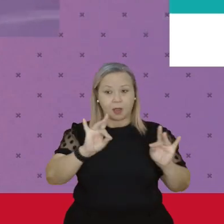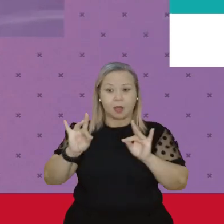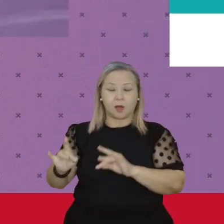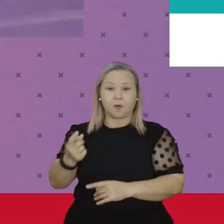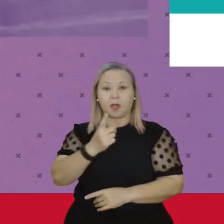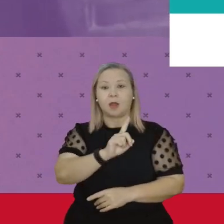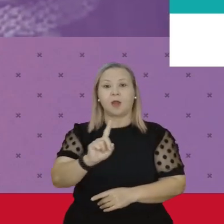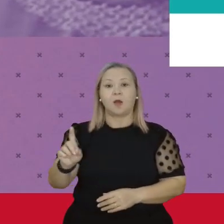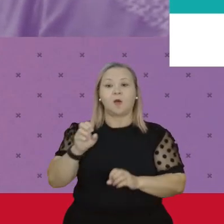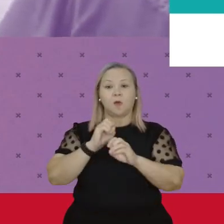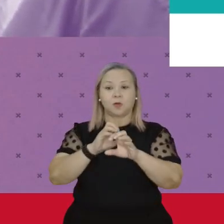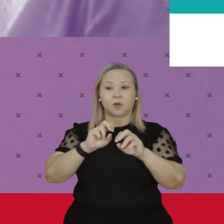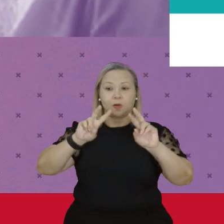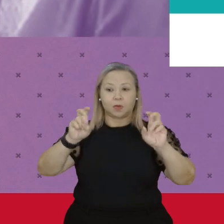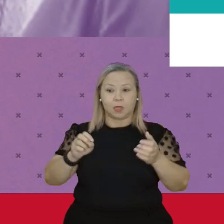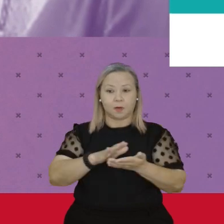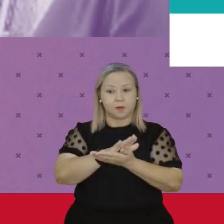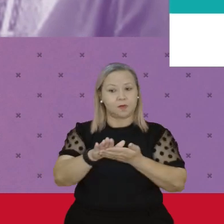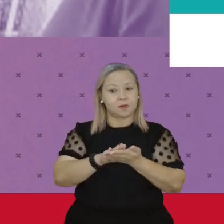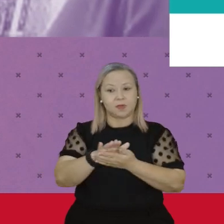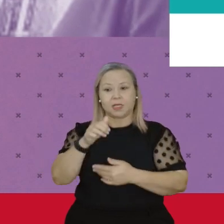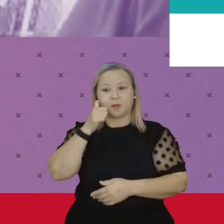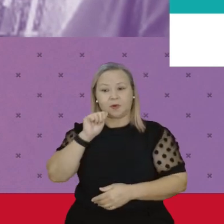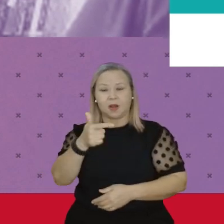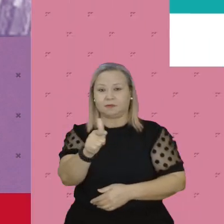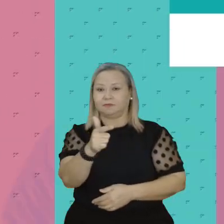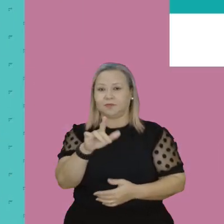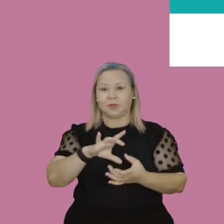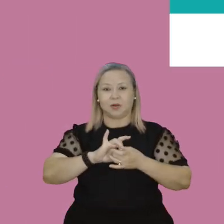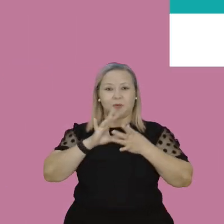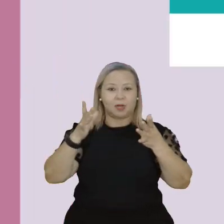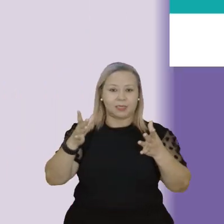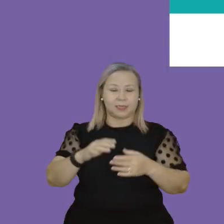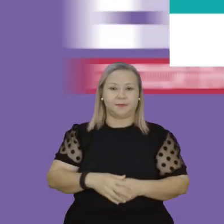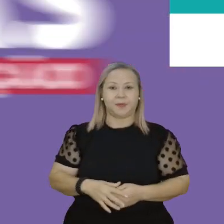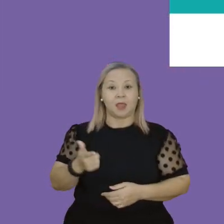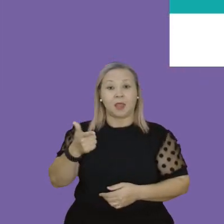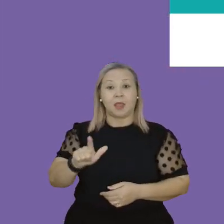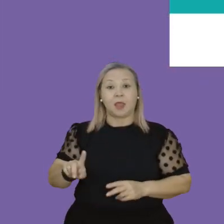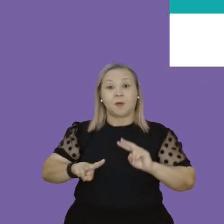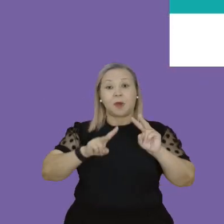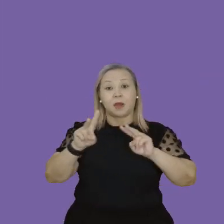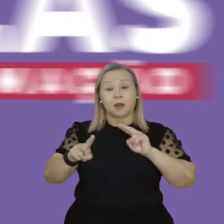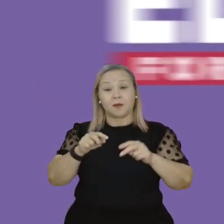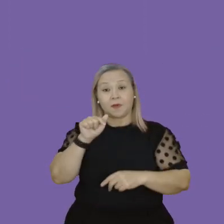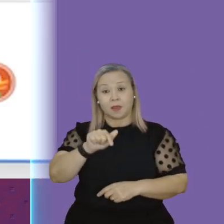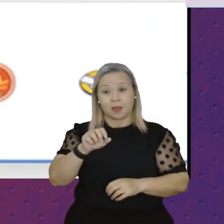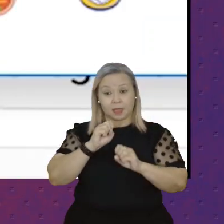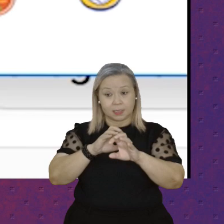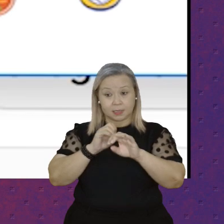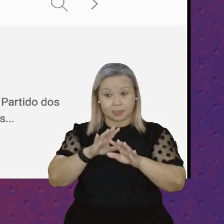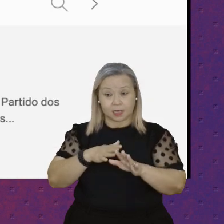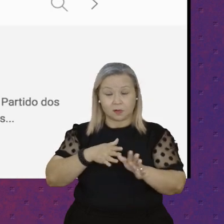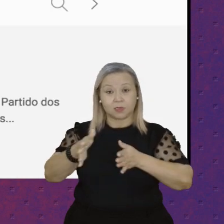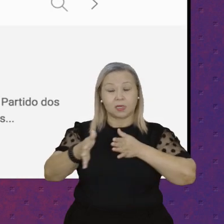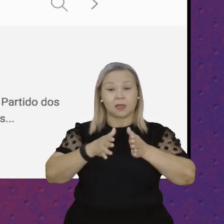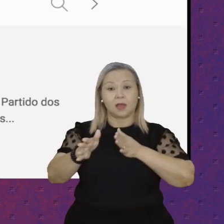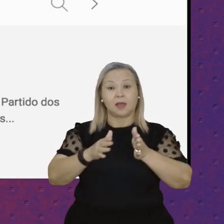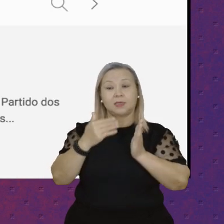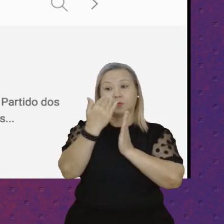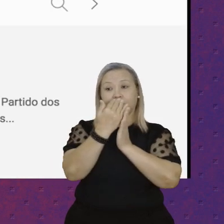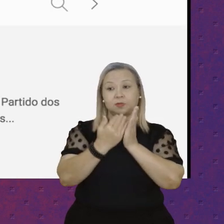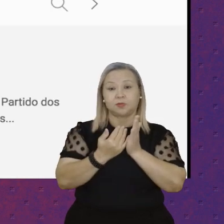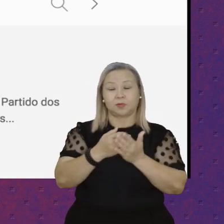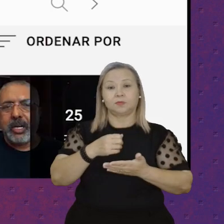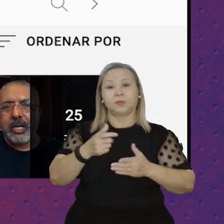com o tema Sem as mulheres não há democracia. Para rever essa e outras aulas, acesse a playlist TV Elas por